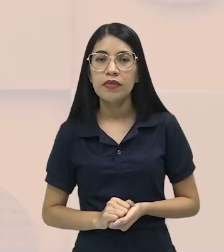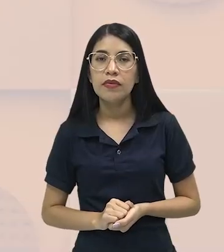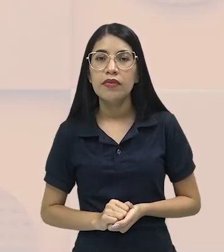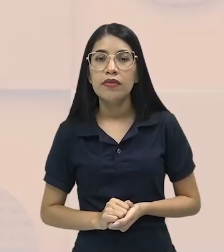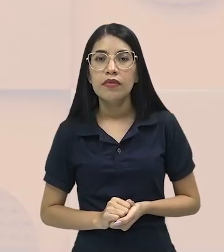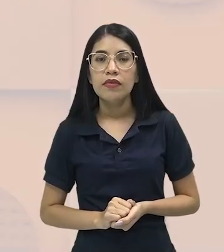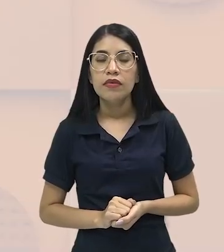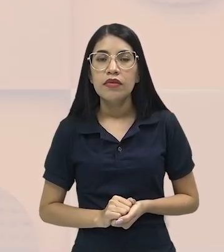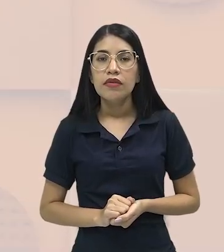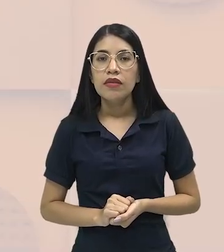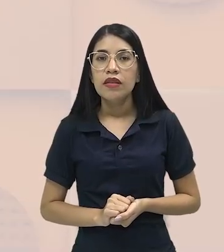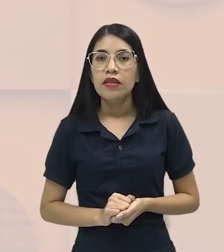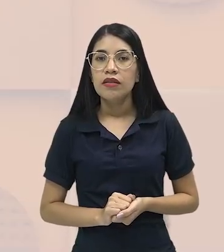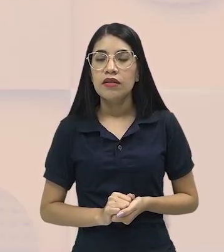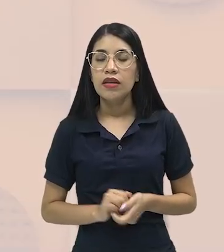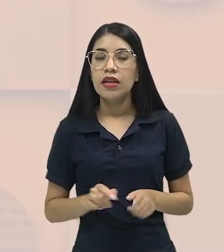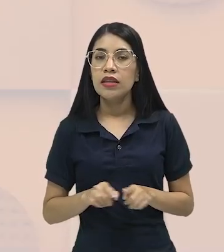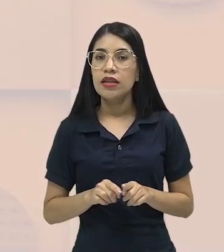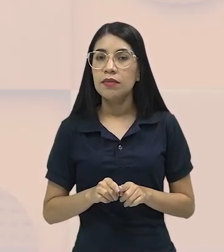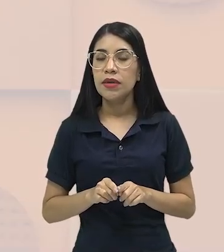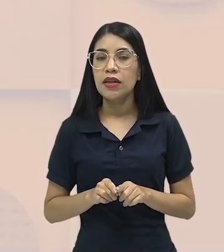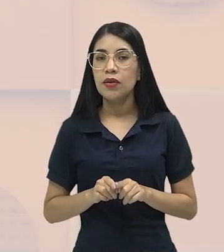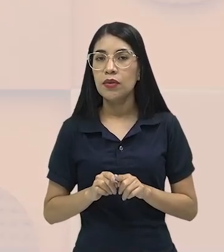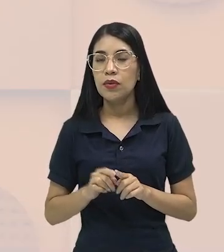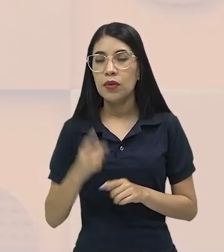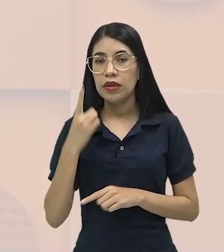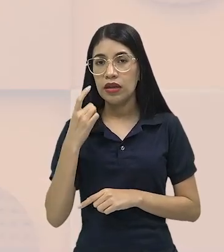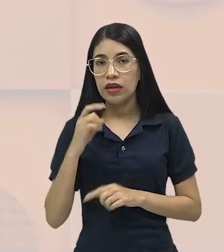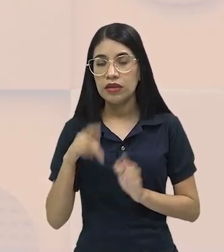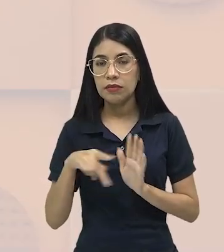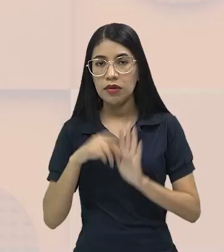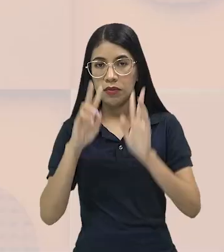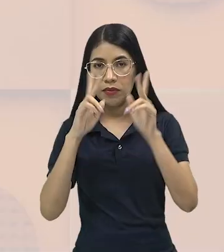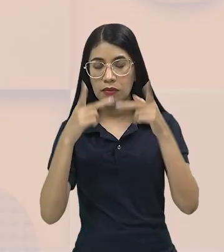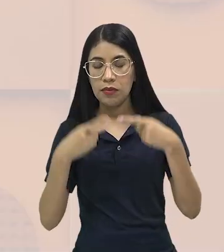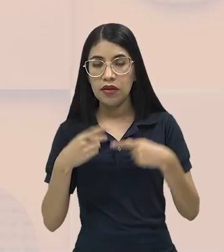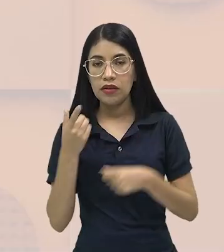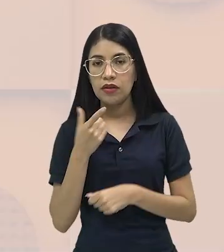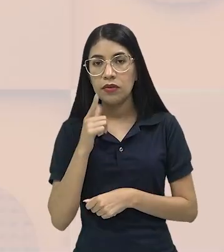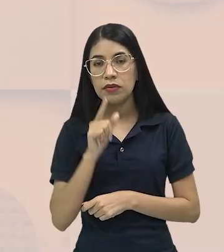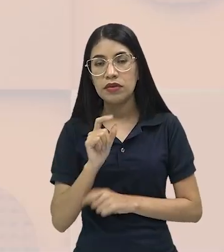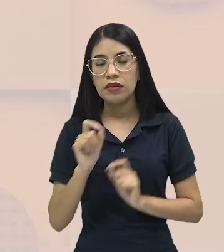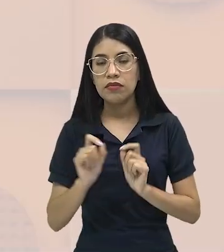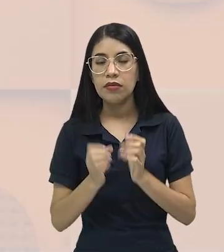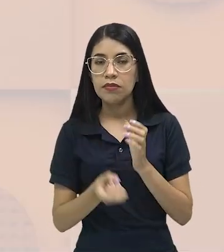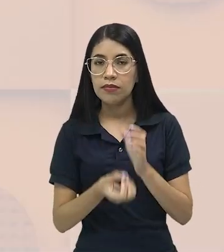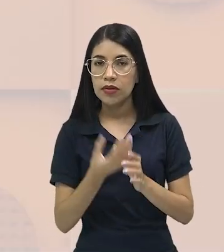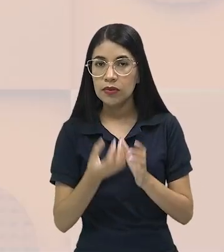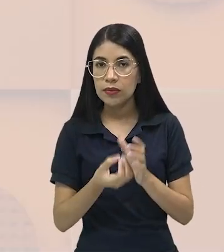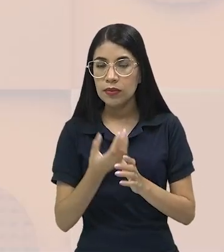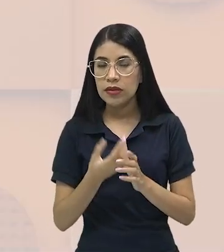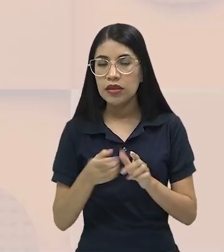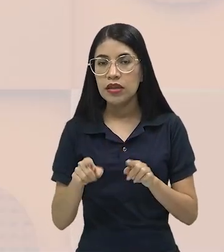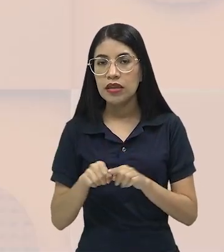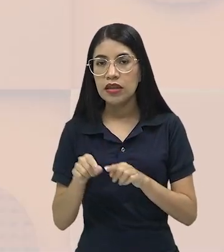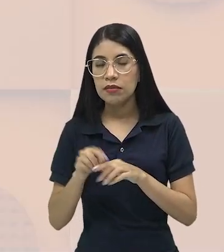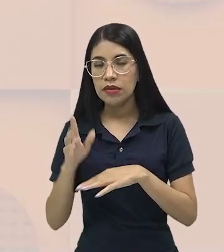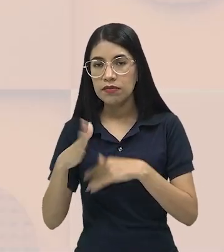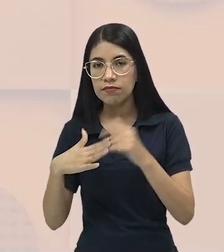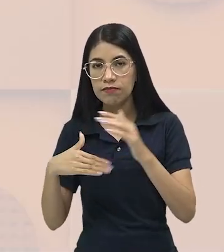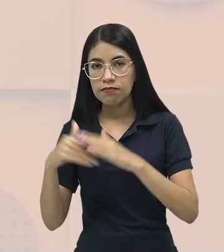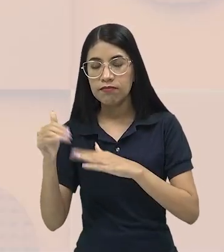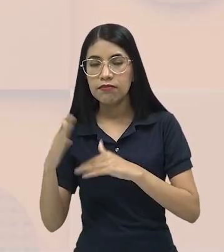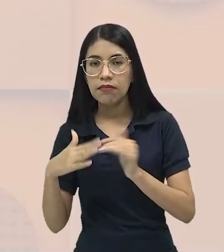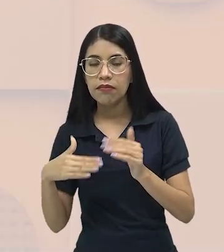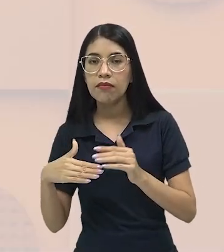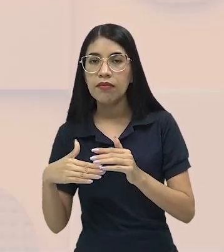desse interesse próprio do ser humano, ele vai conseguir, né, produzir, se profissionalizar e